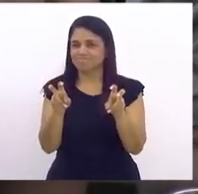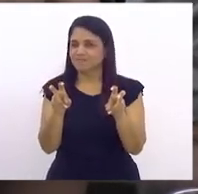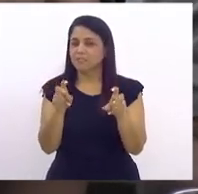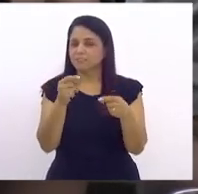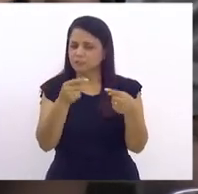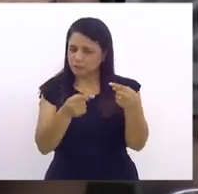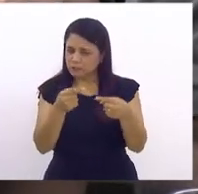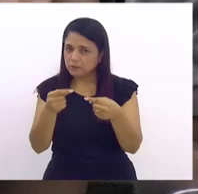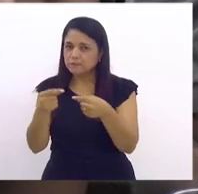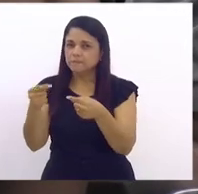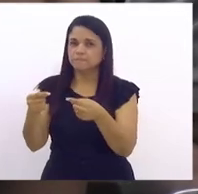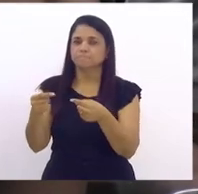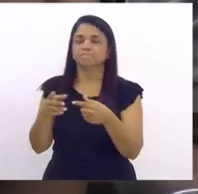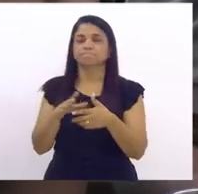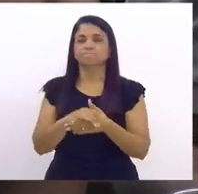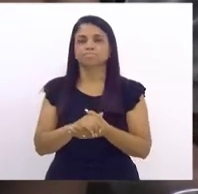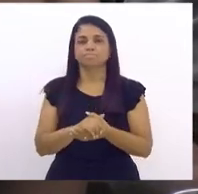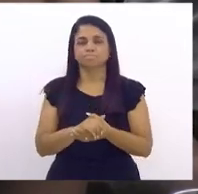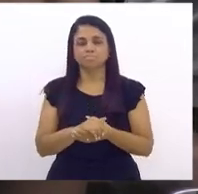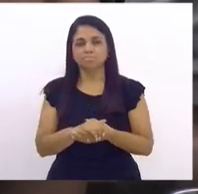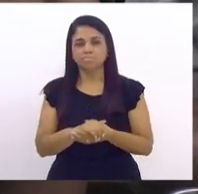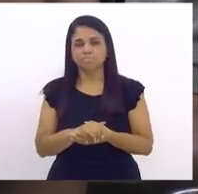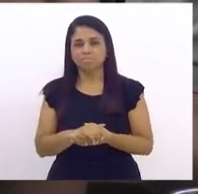grande. A recente